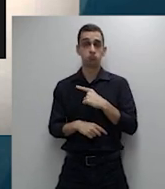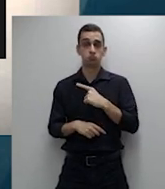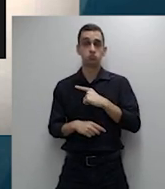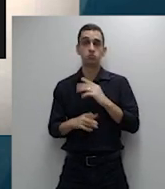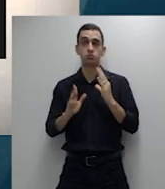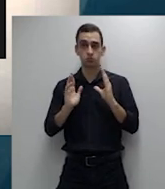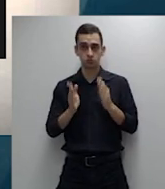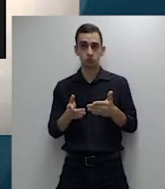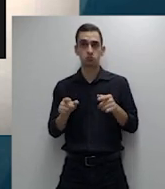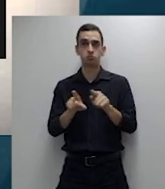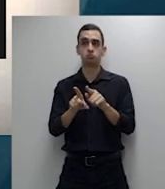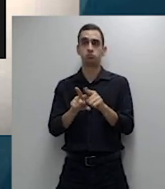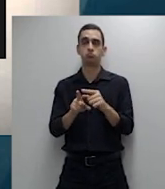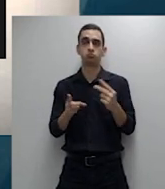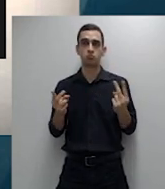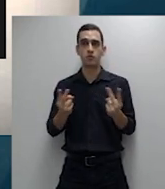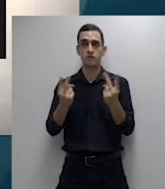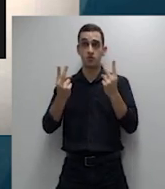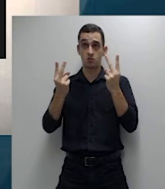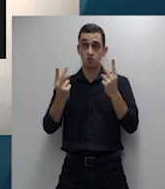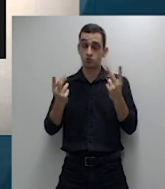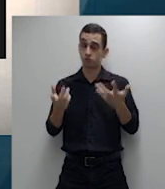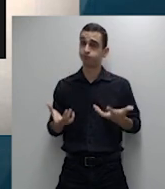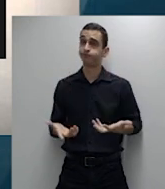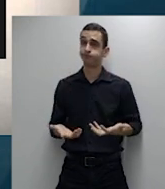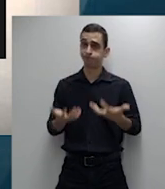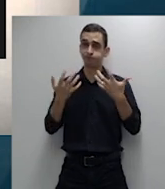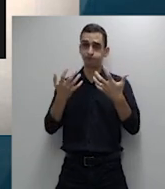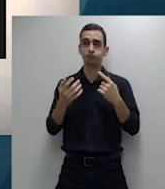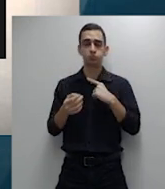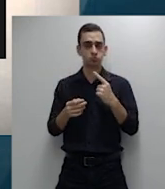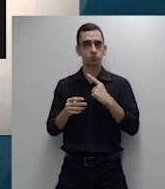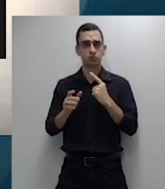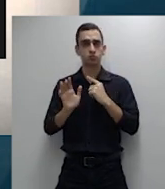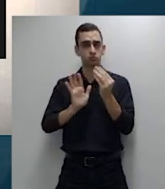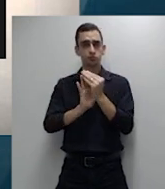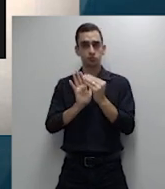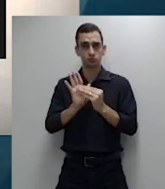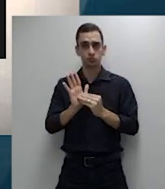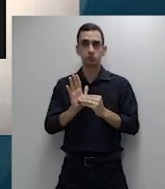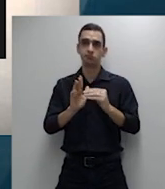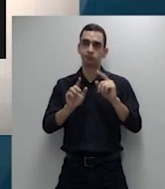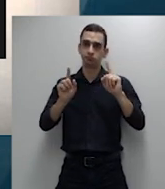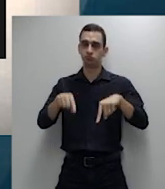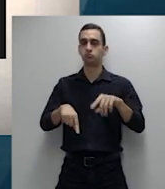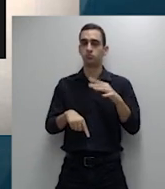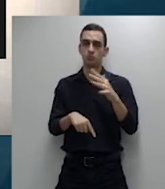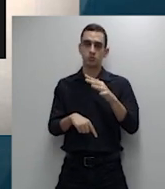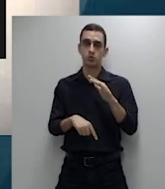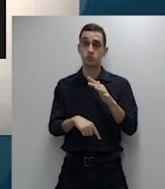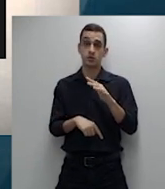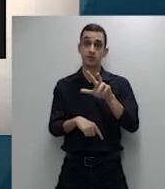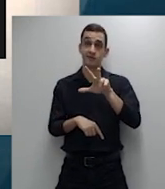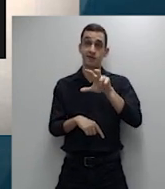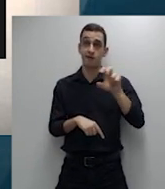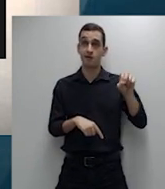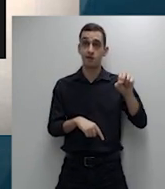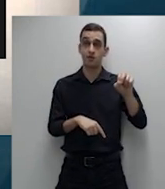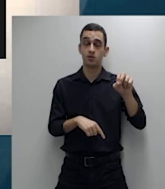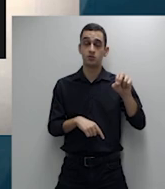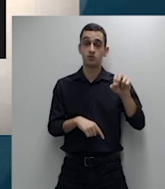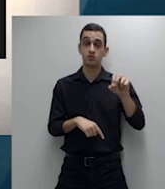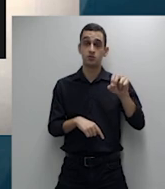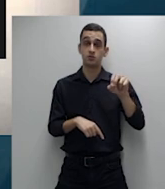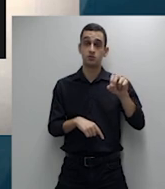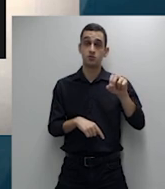valor elevadíssimo na origem são meio bilhão para cada uma das duas